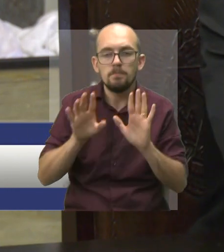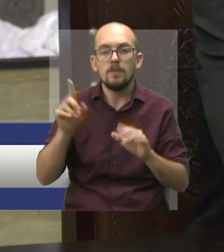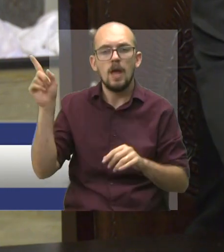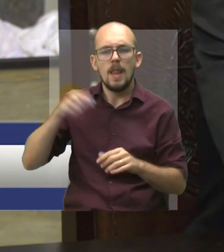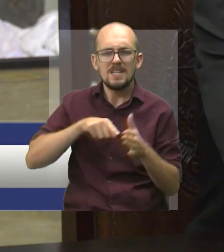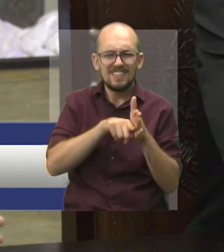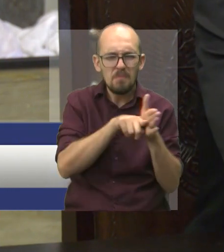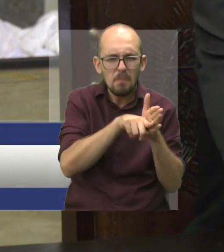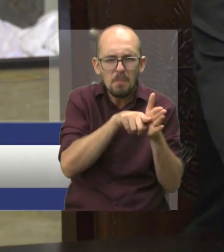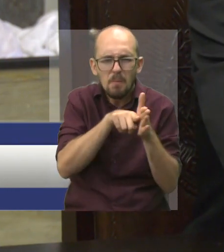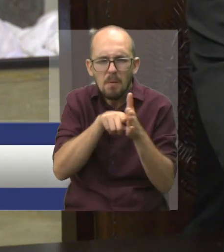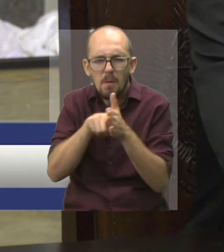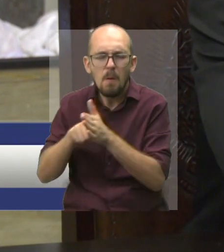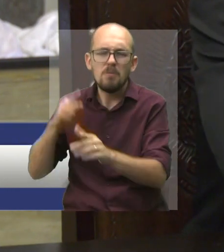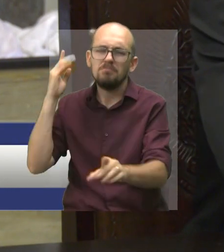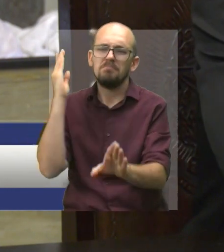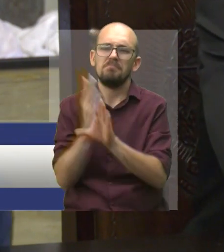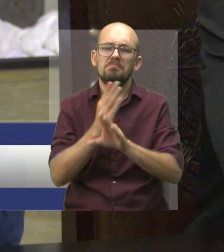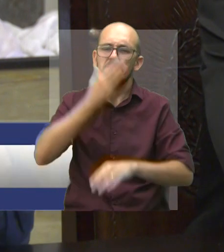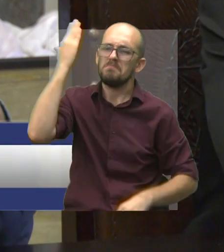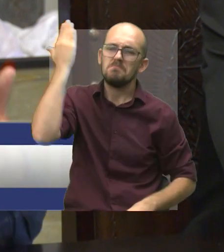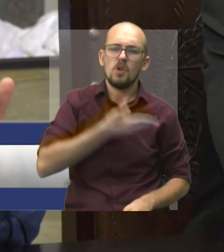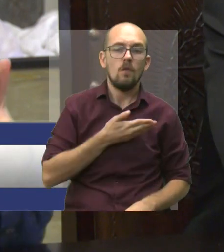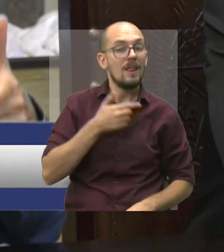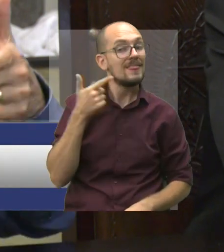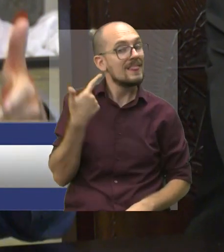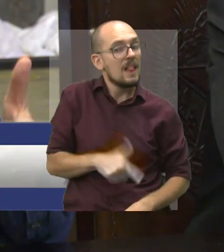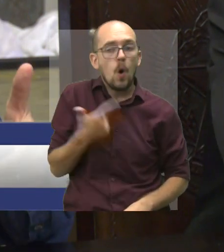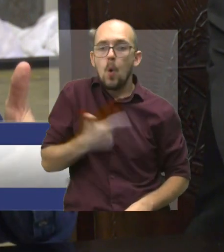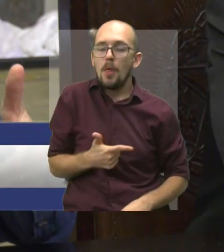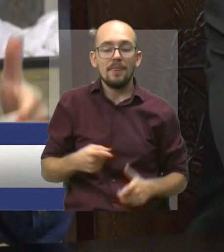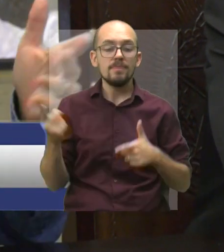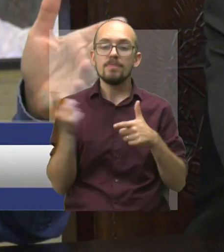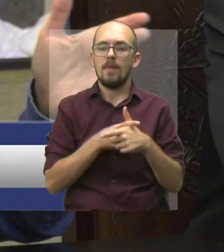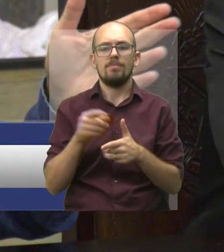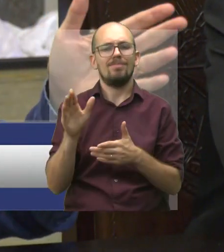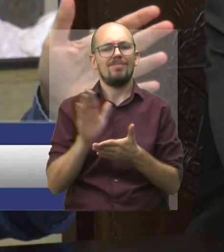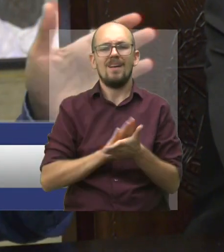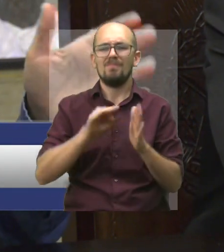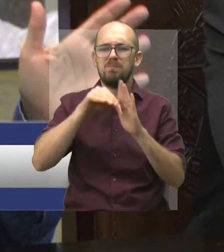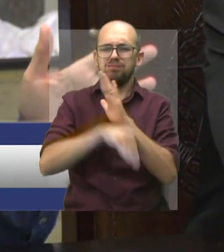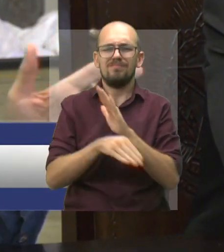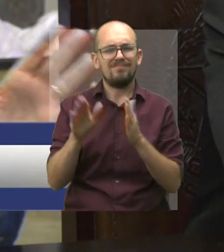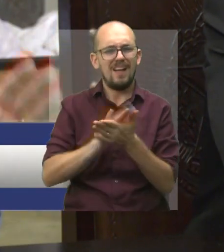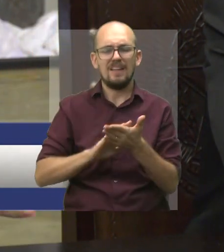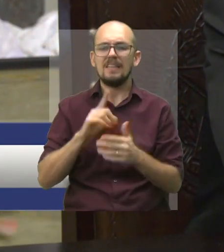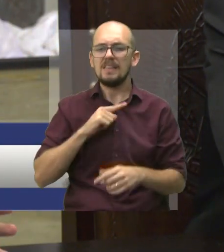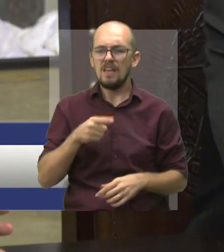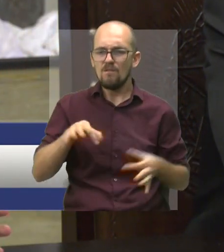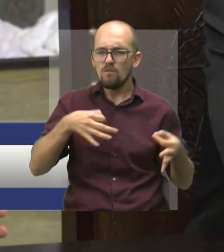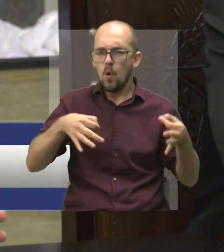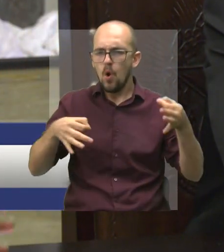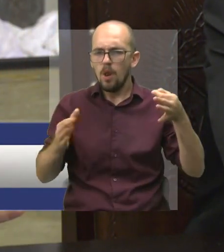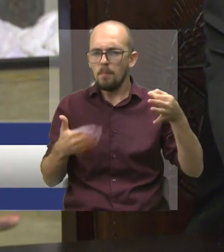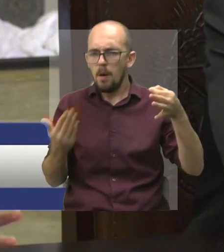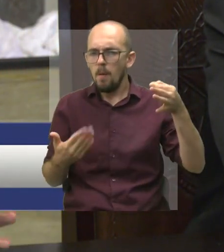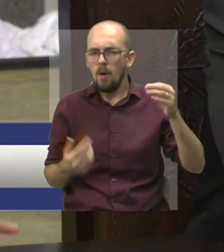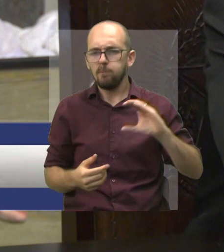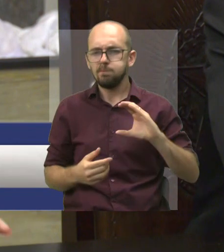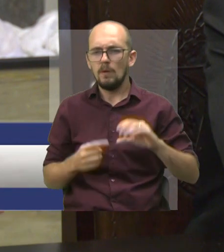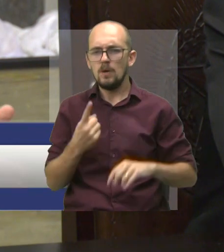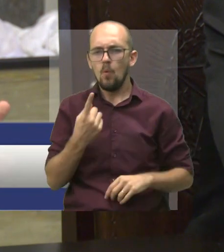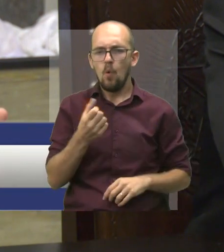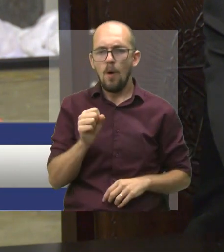Previdência. Provou. Por A mais B, são 168 laudas, se eu não me engano, eu até